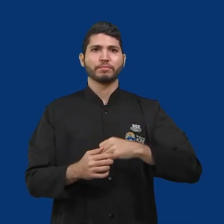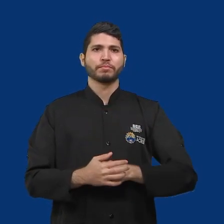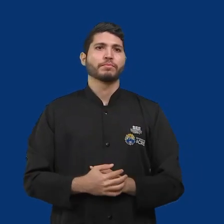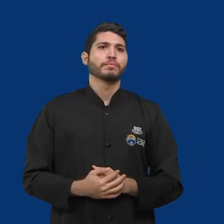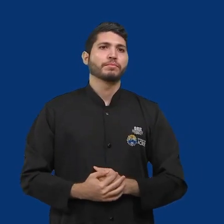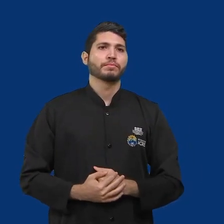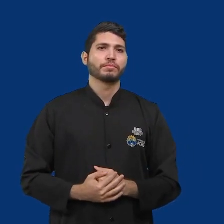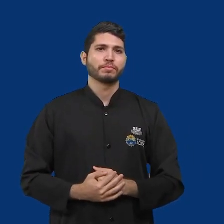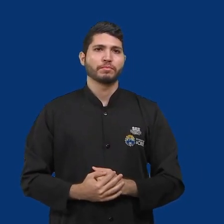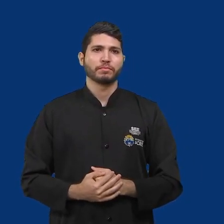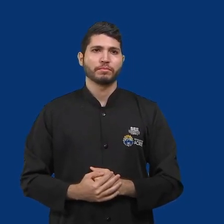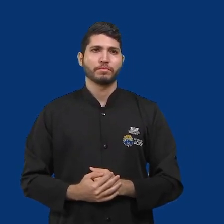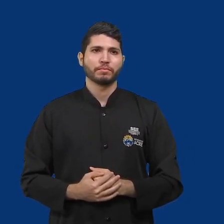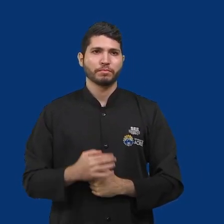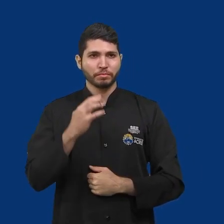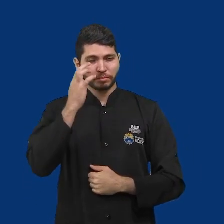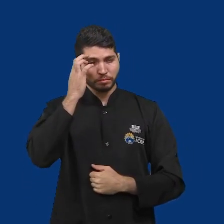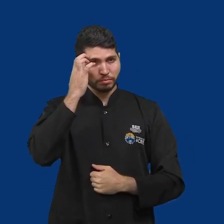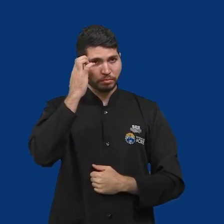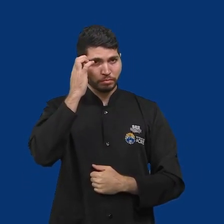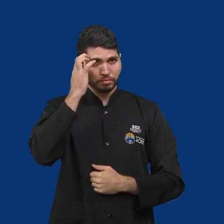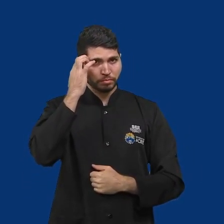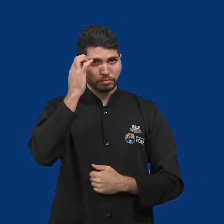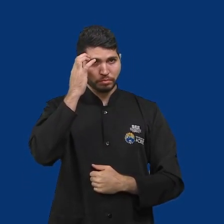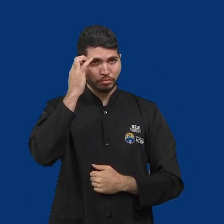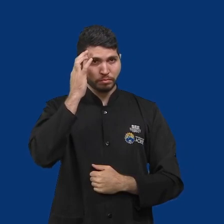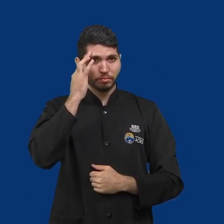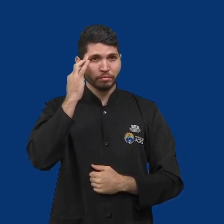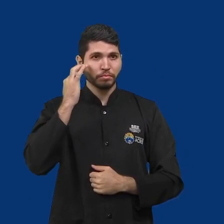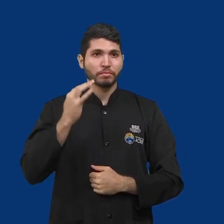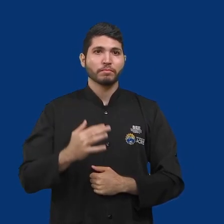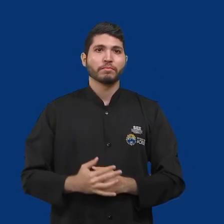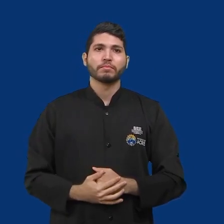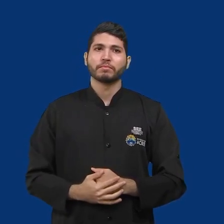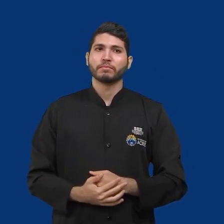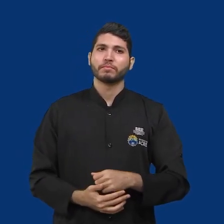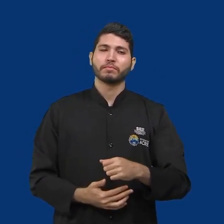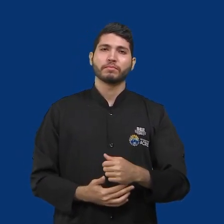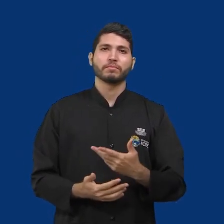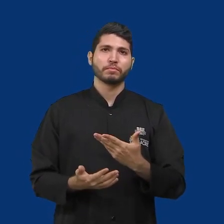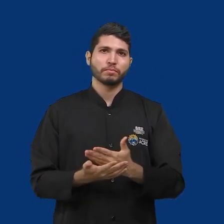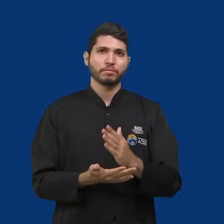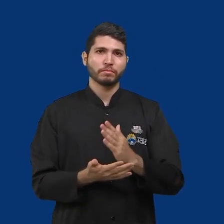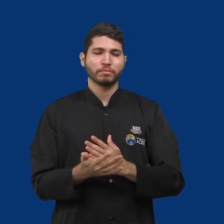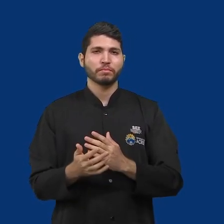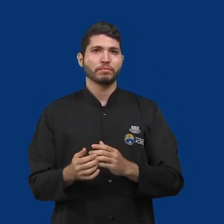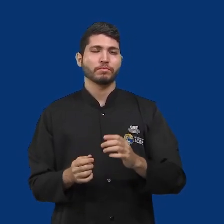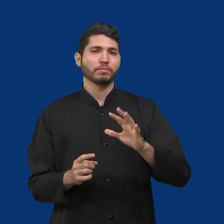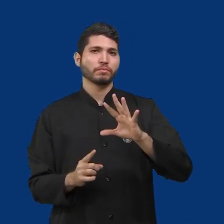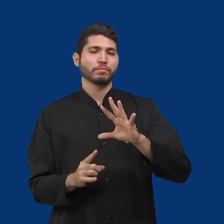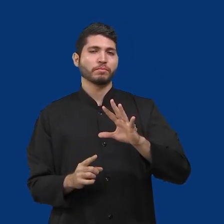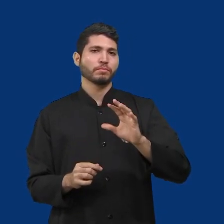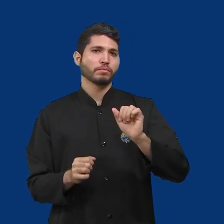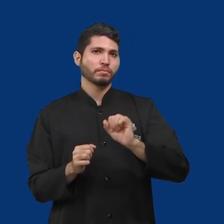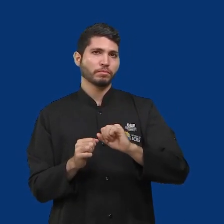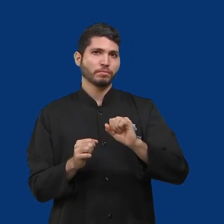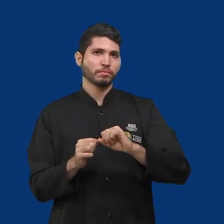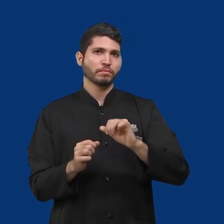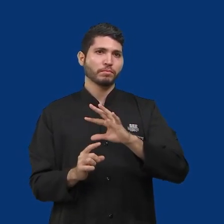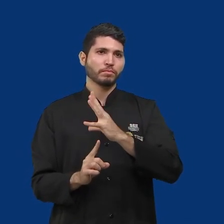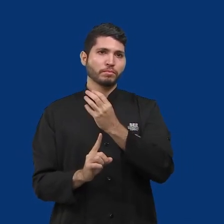tá. Aí eu trago para você algumas galerias, algumas obras. Essa que você vê aí na tela